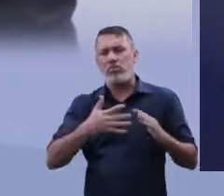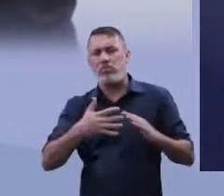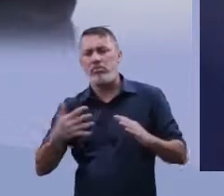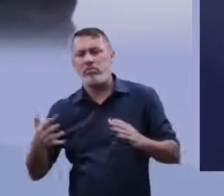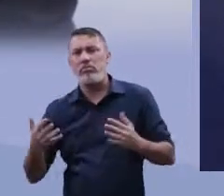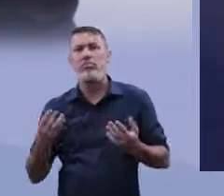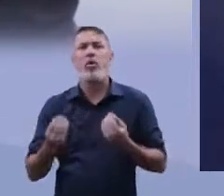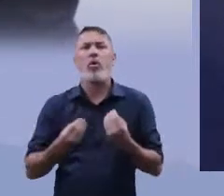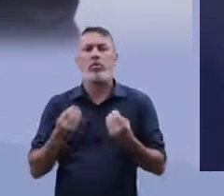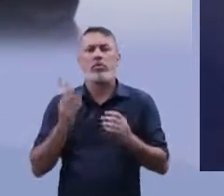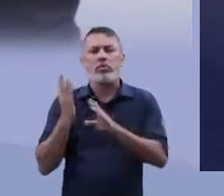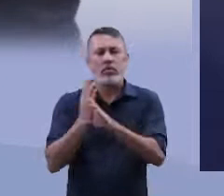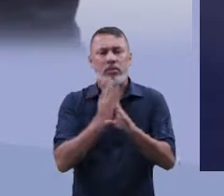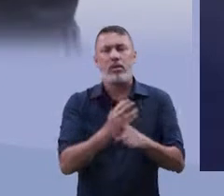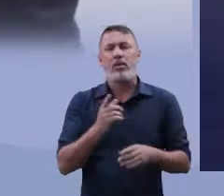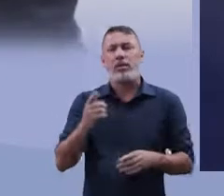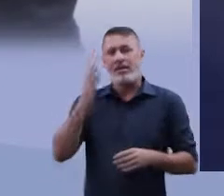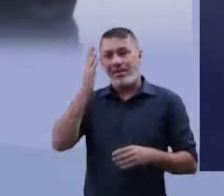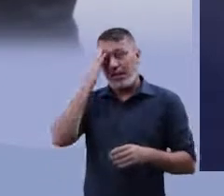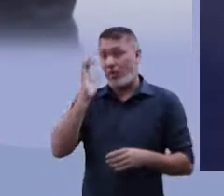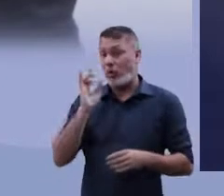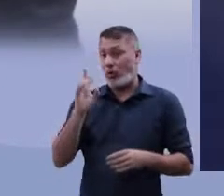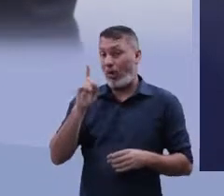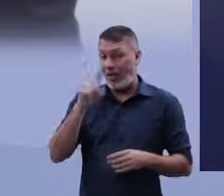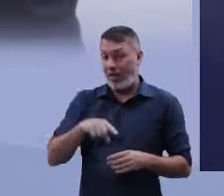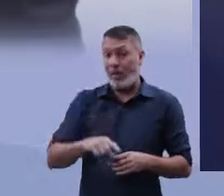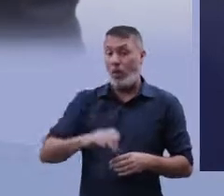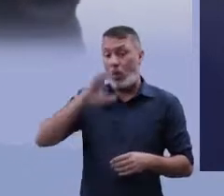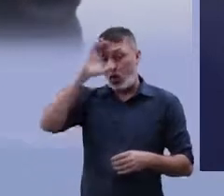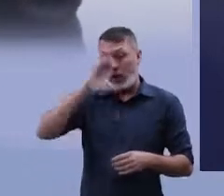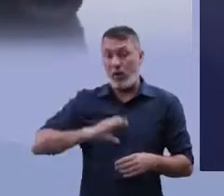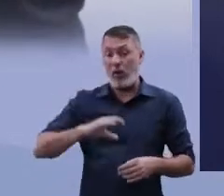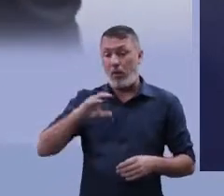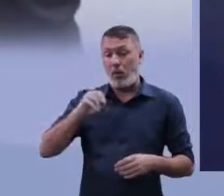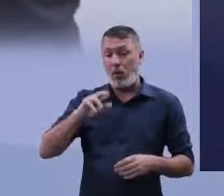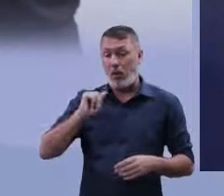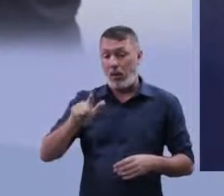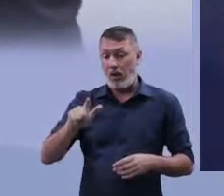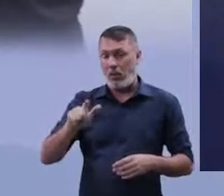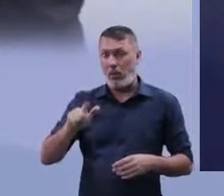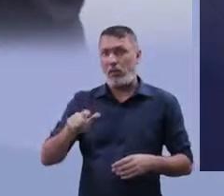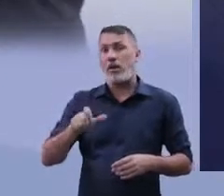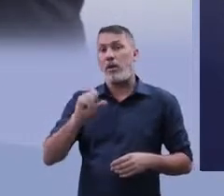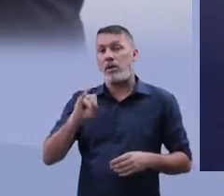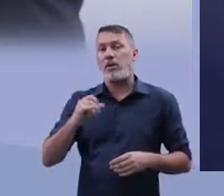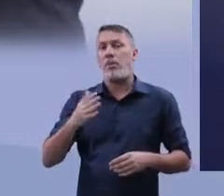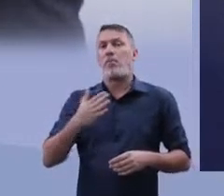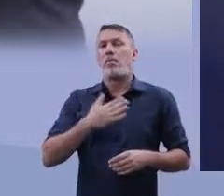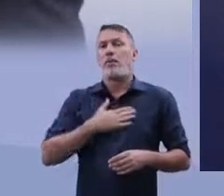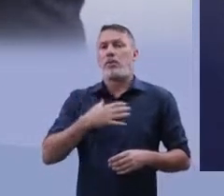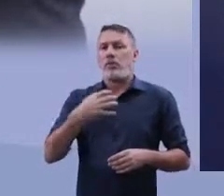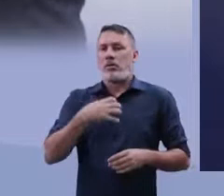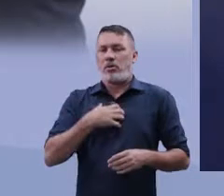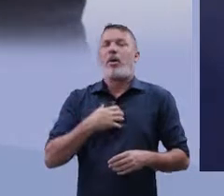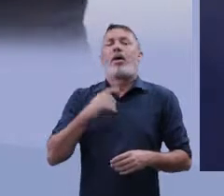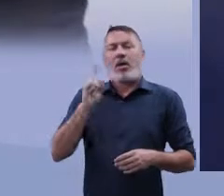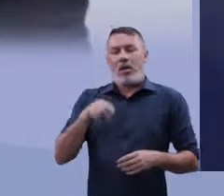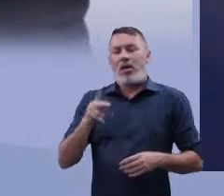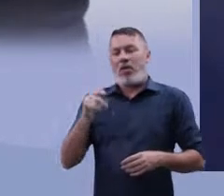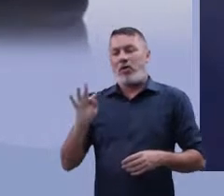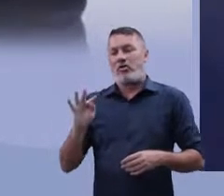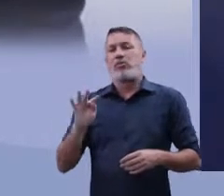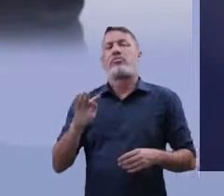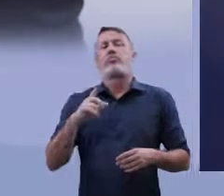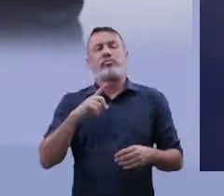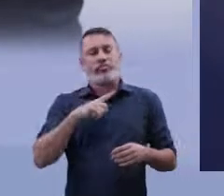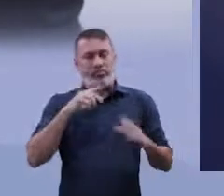e aceitável. Então, só é um comportamento moral quando eu faço aquilo que eu gostaria que fosse feito a mim. E o Kant vai então